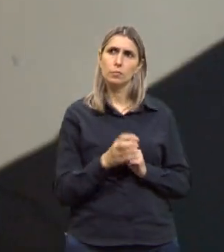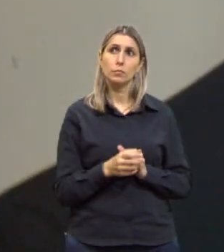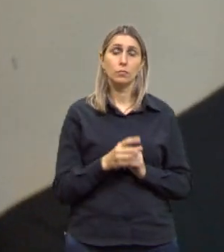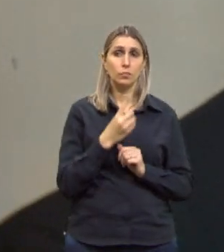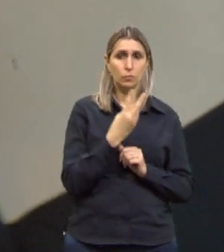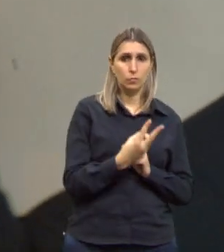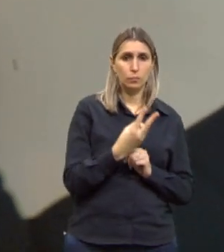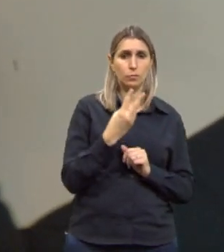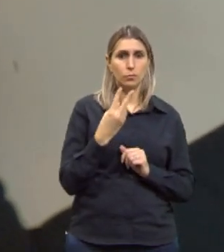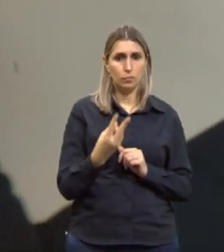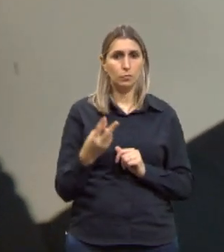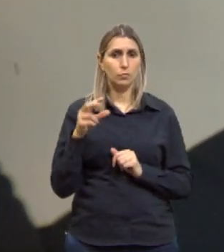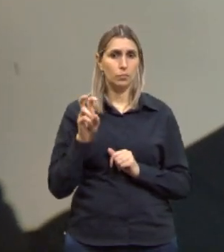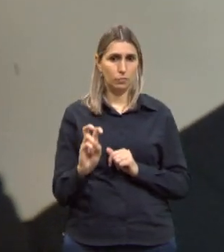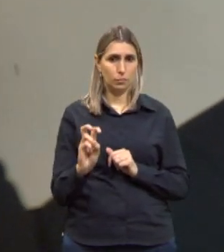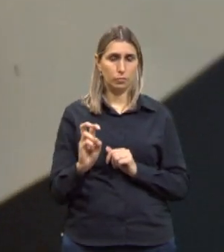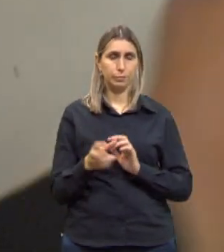é